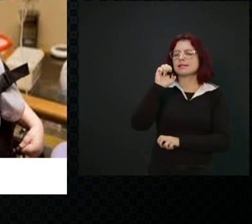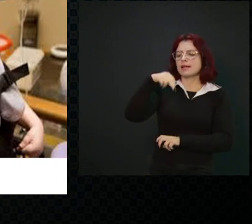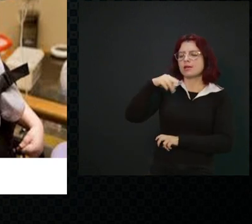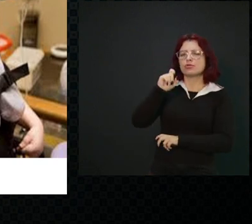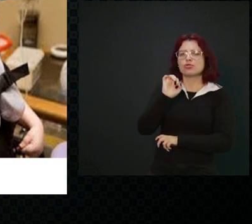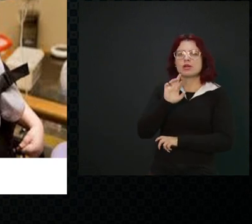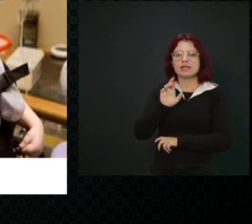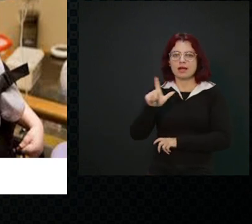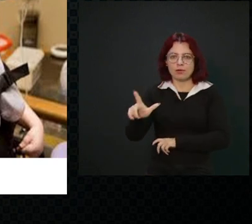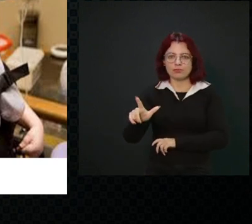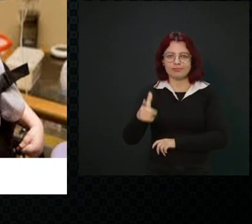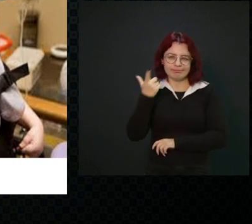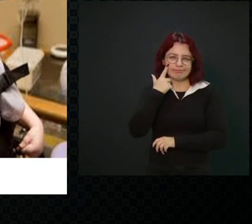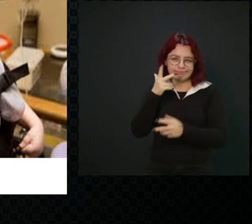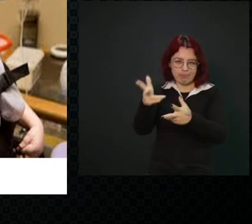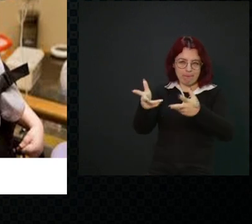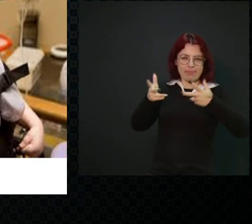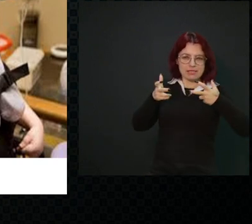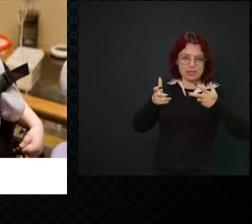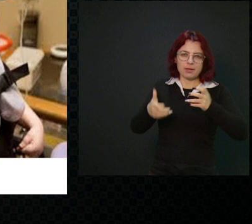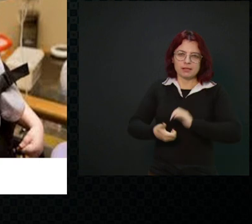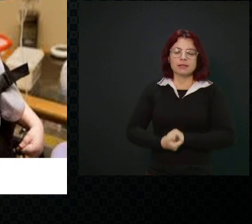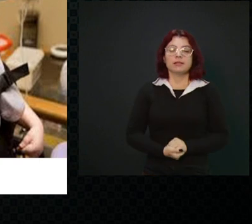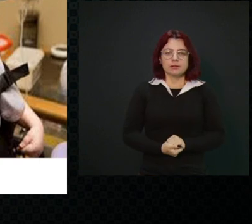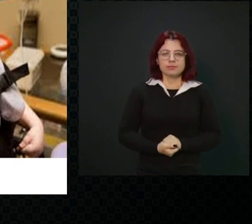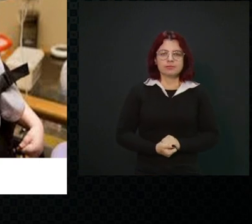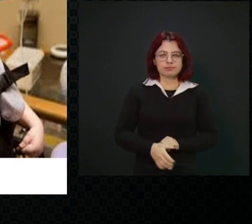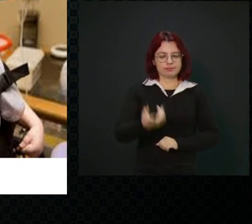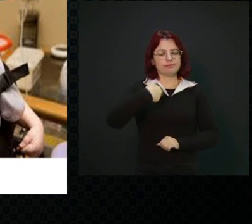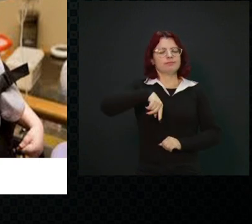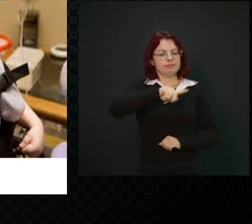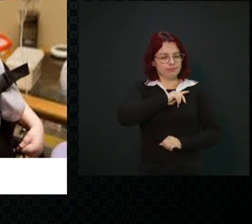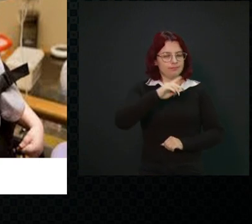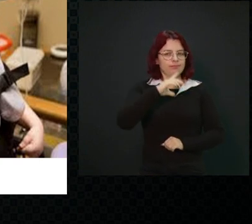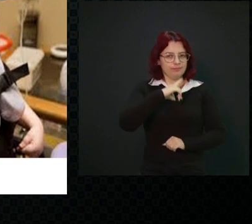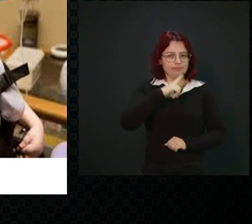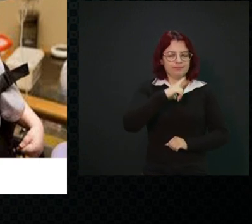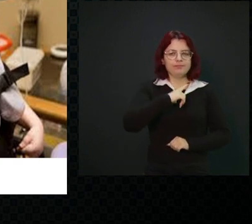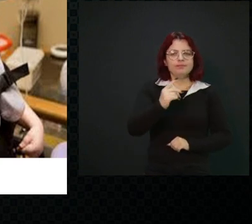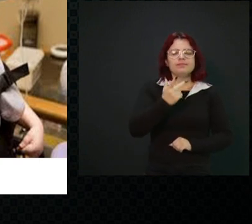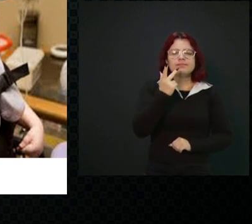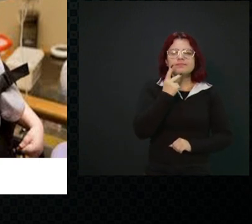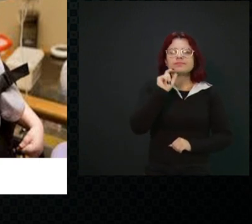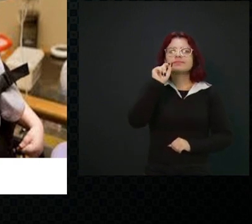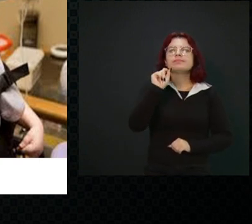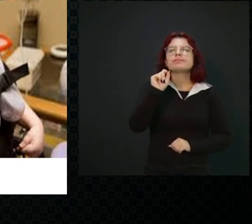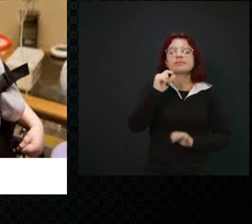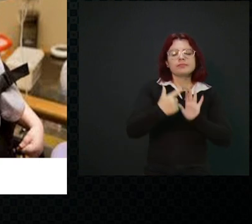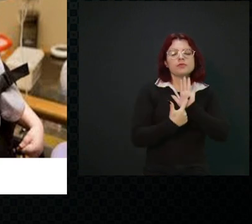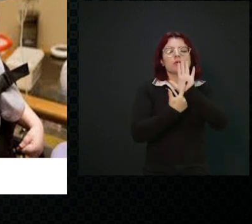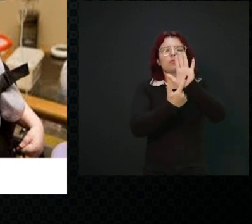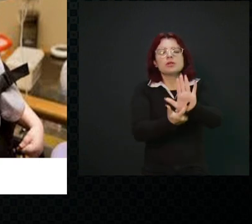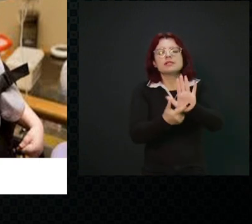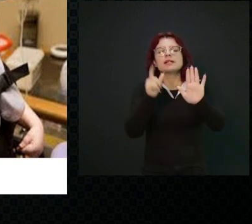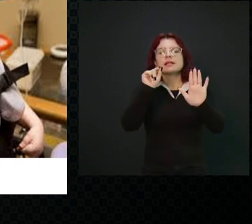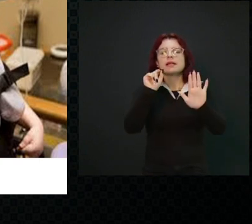uma denominação internacional que vai mostrar quem é o sujeito com deficiência